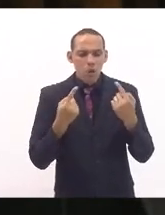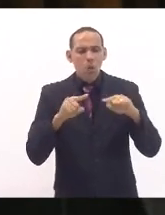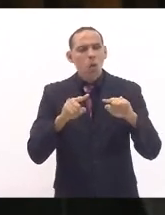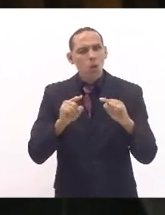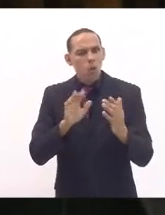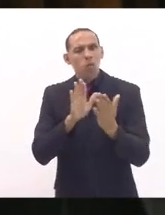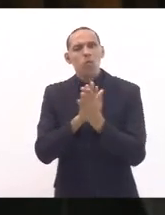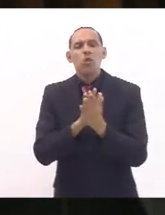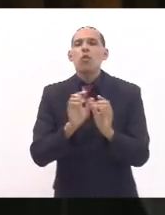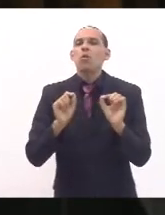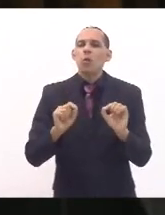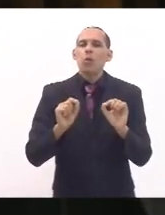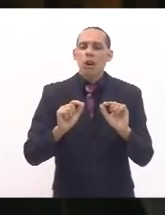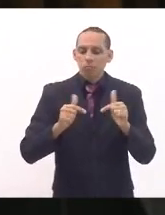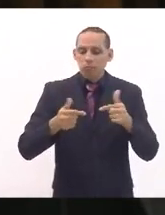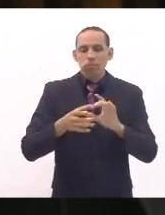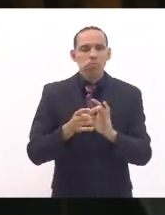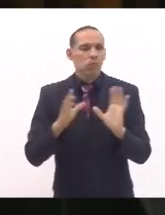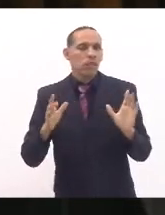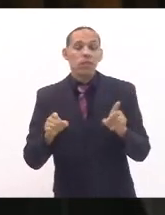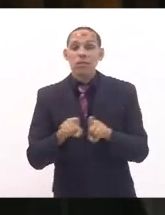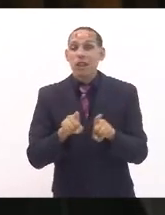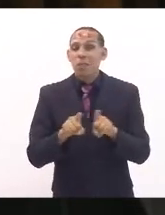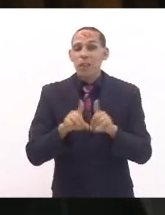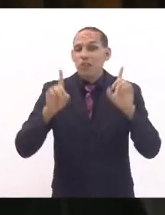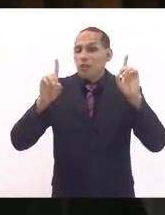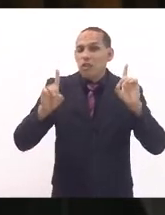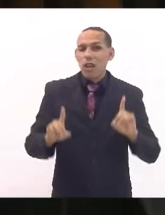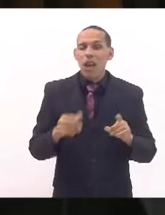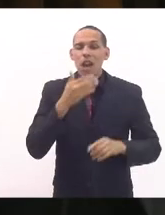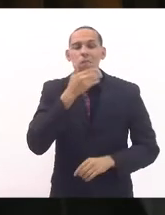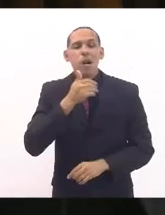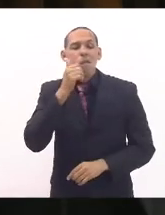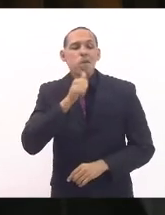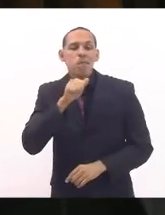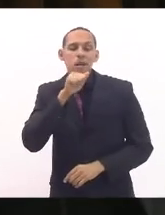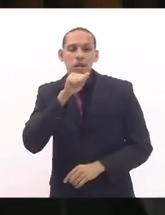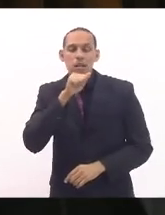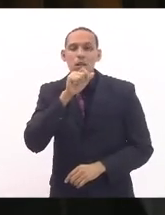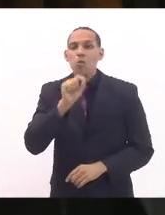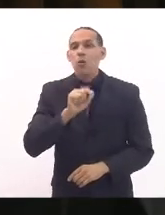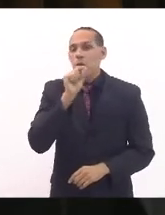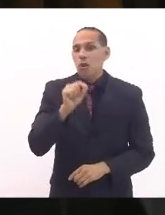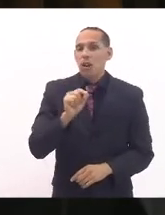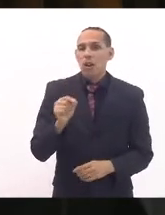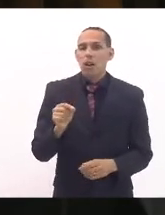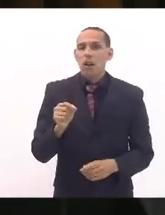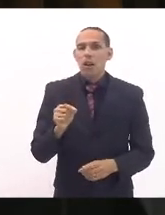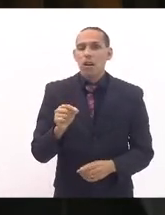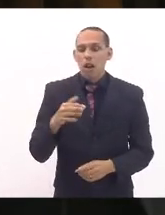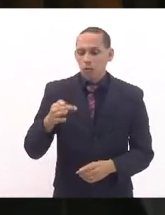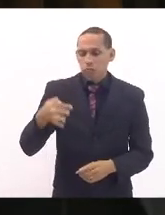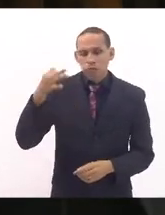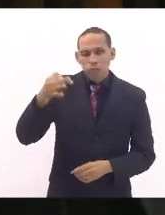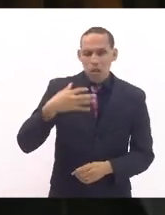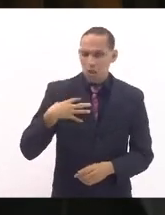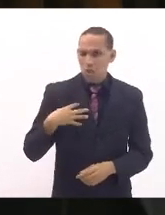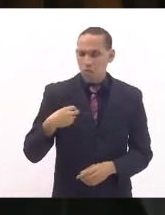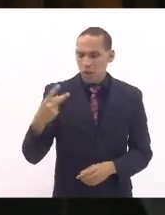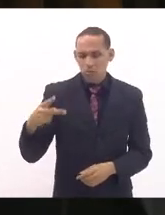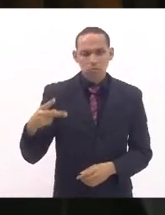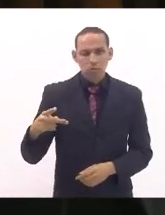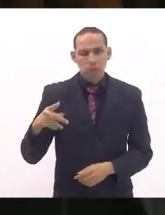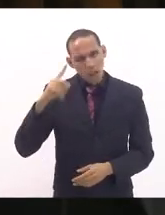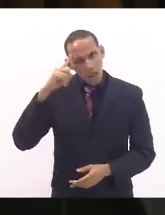livre iniciativa, afrontar o direito dos pais de dirigirem o futuro que querem para os seus